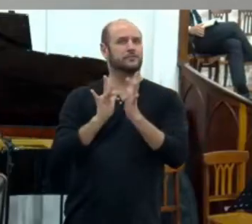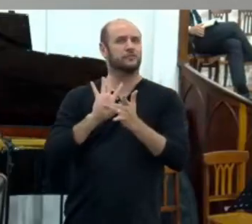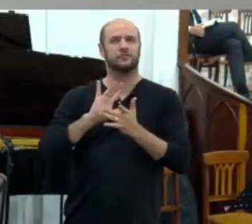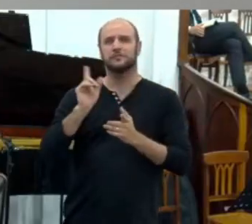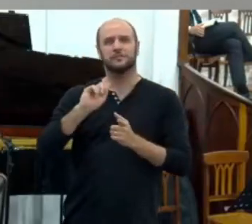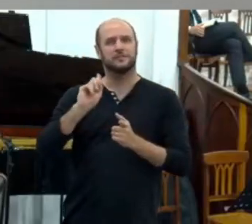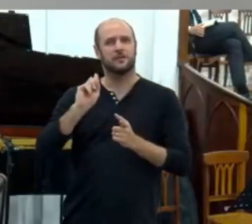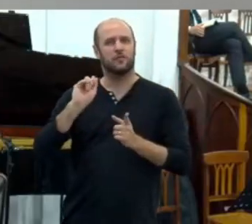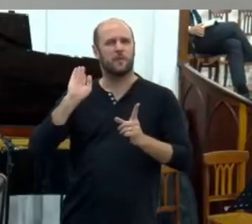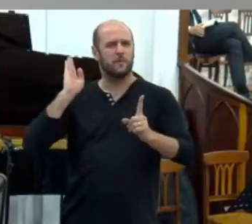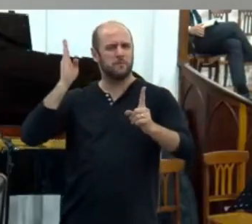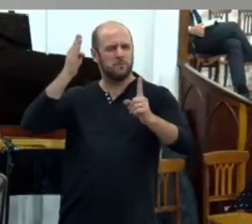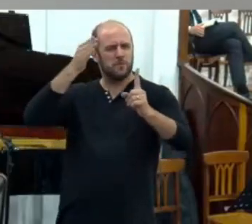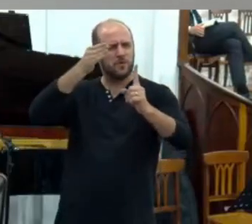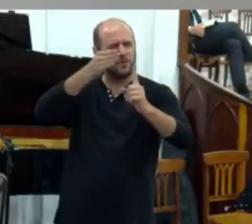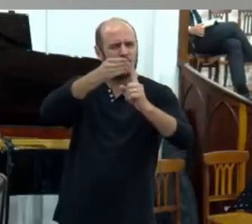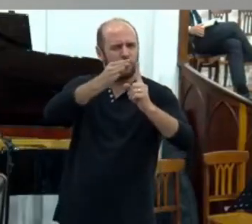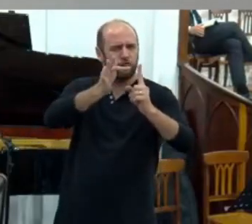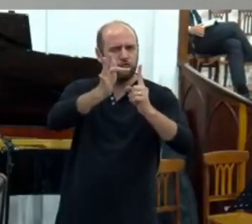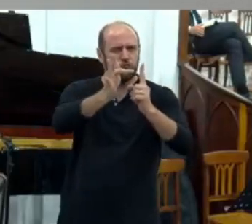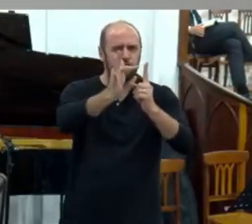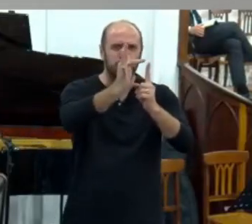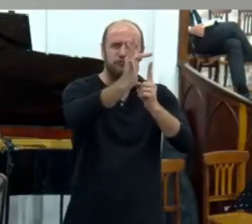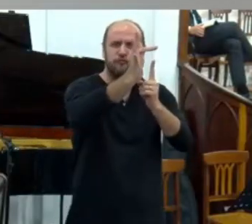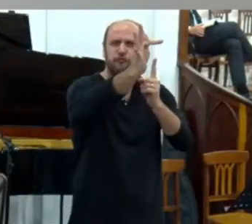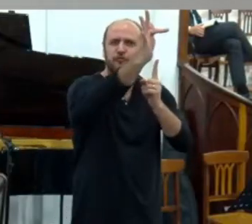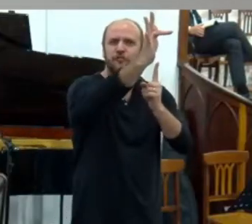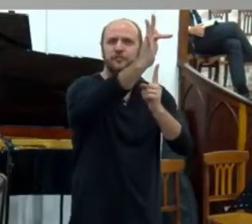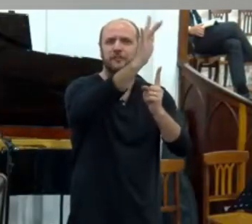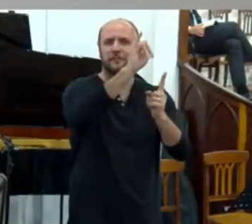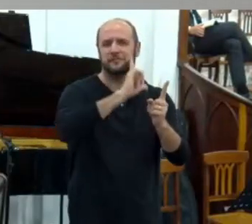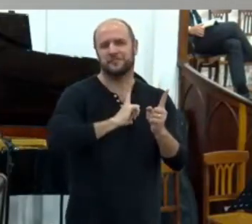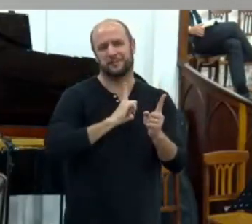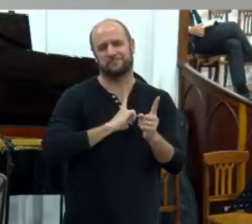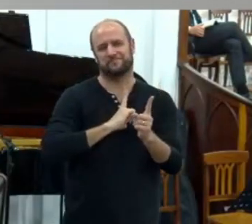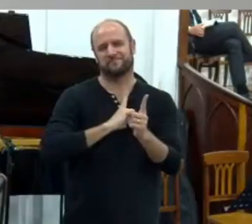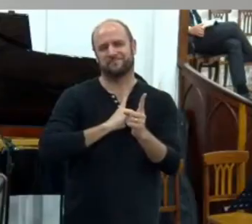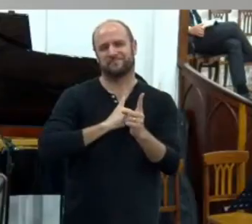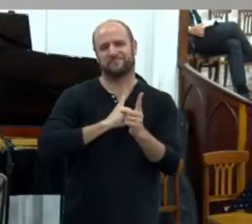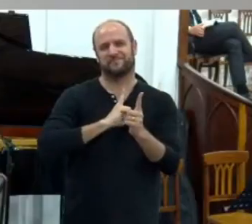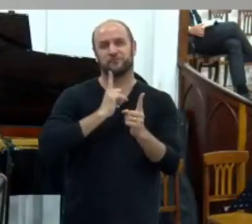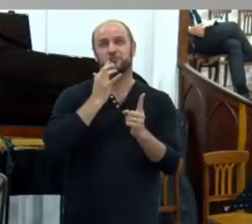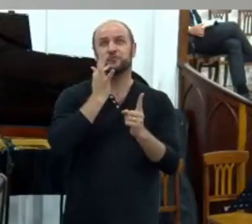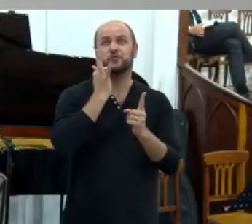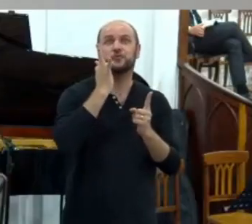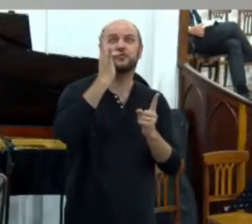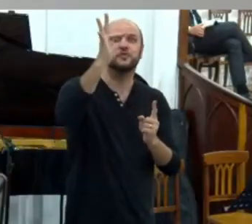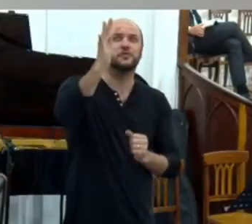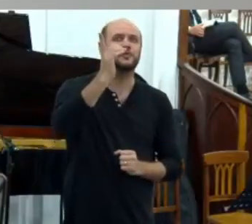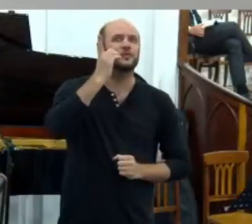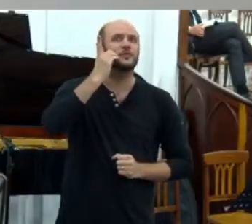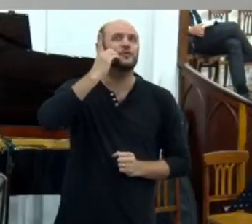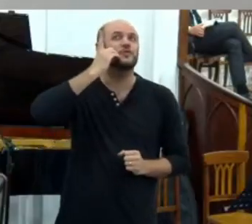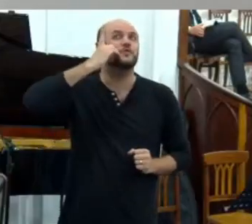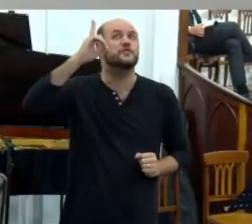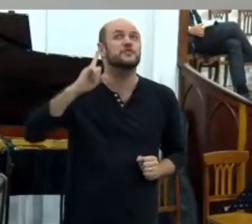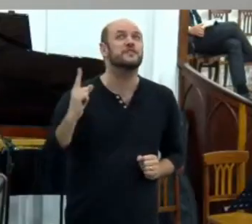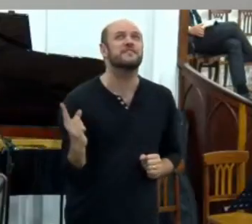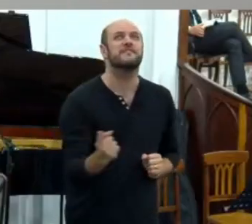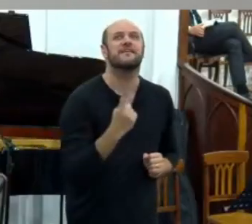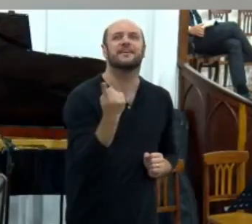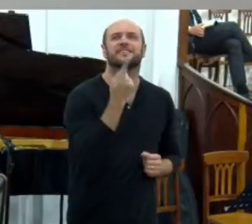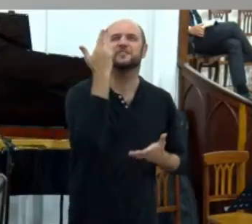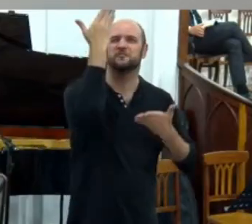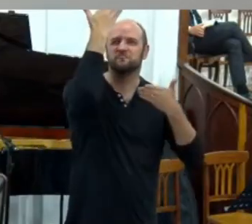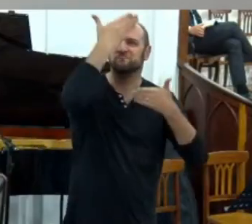aquilo que ainda há de vir no futuro. No futuro, o dia eterno diante